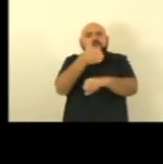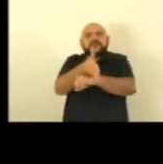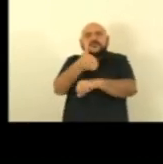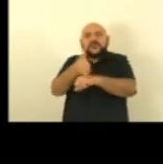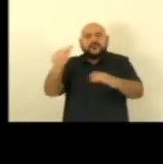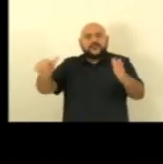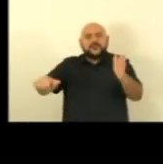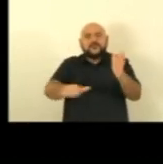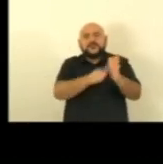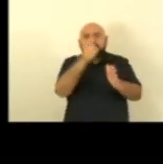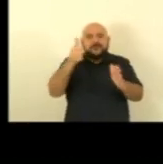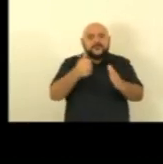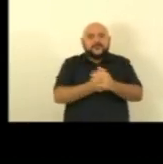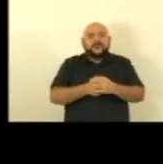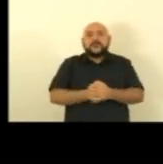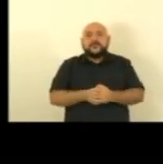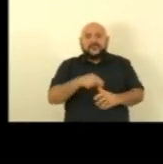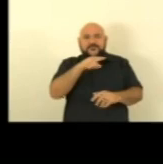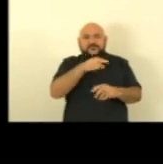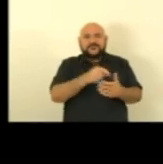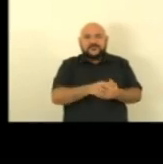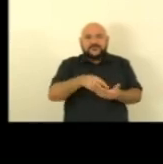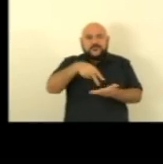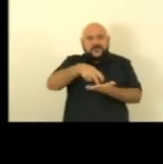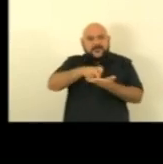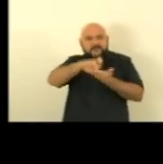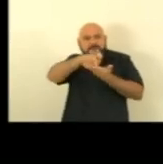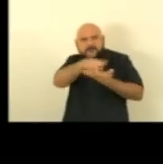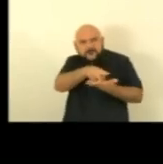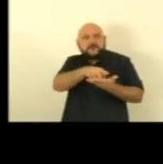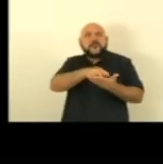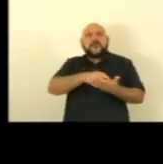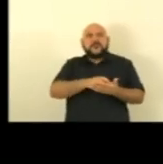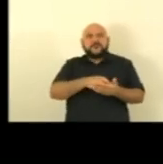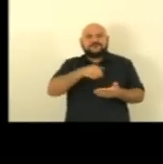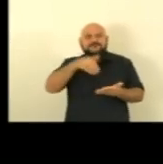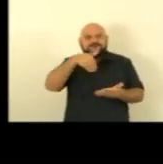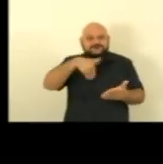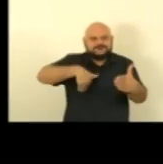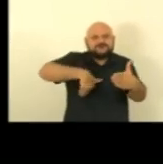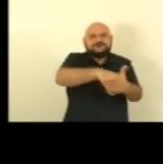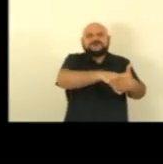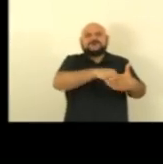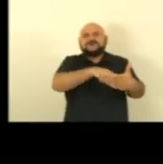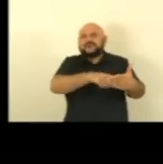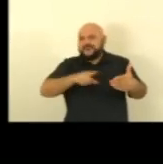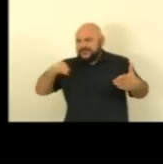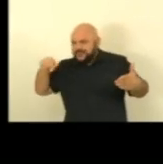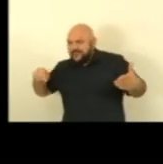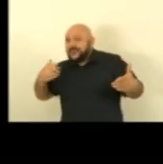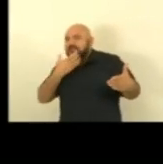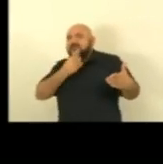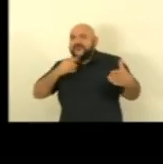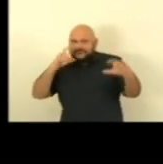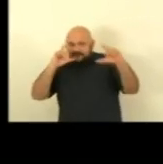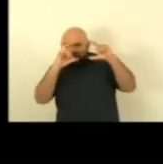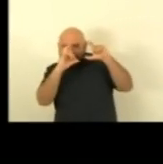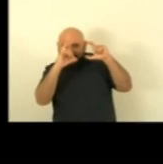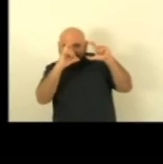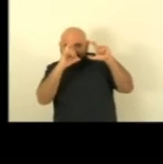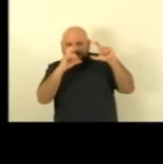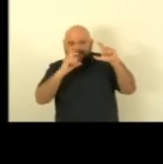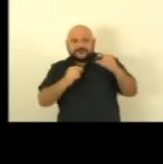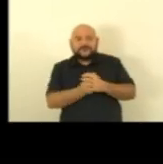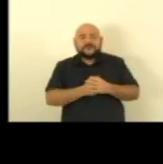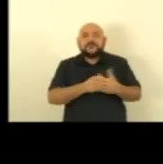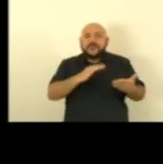dá uma pesada na porta de vidro e o Adriano continua a fotografar. Os invasores confirmam que a porta abriu.